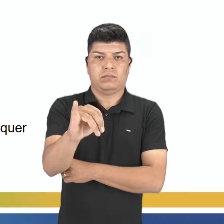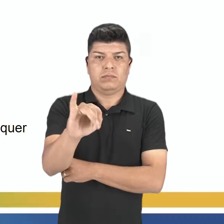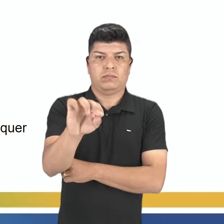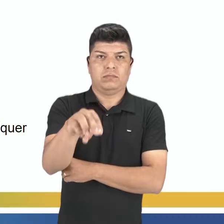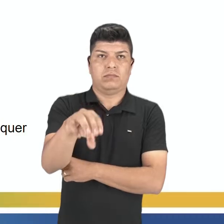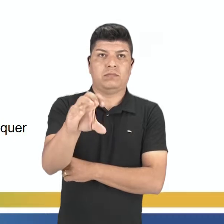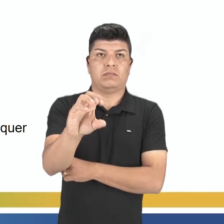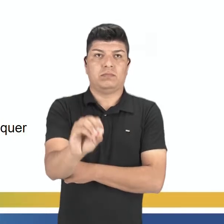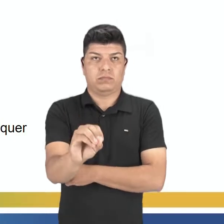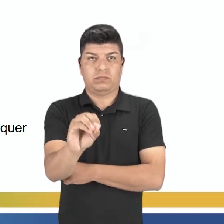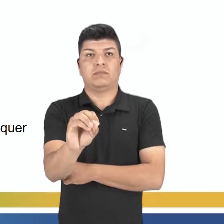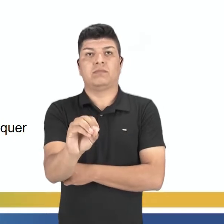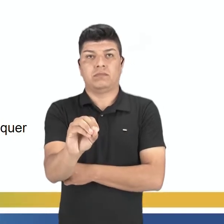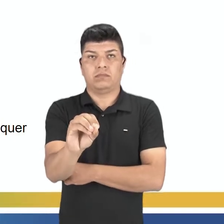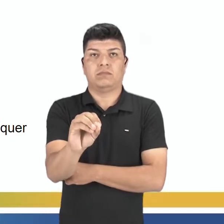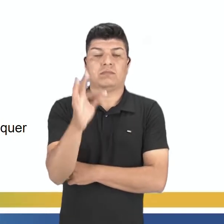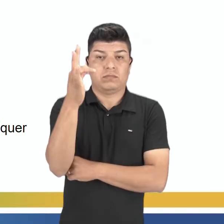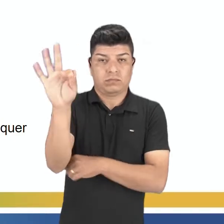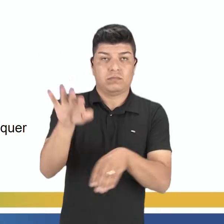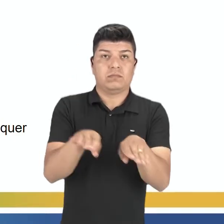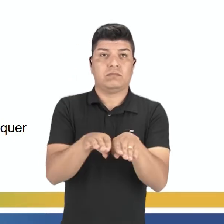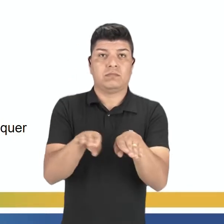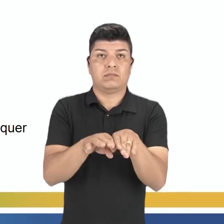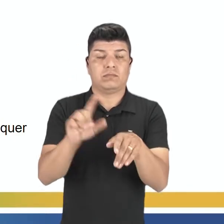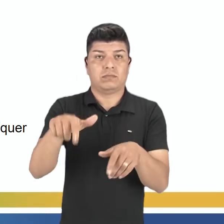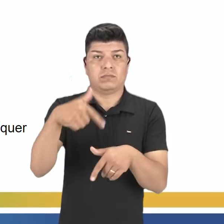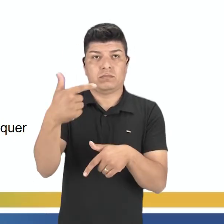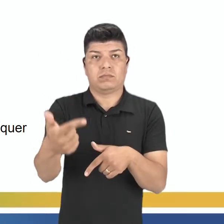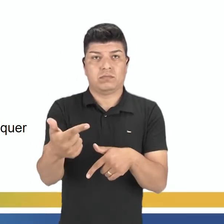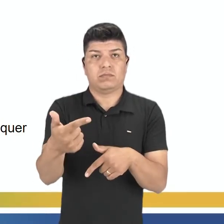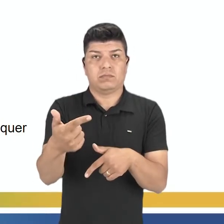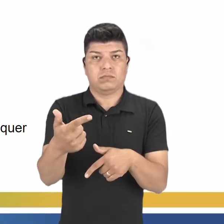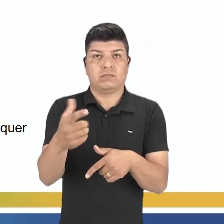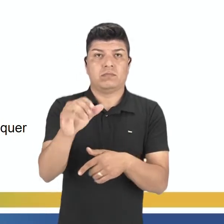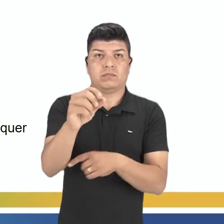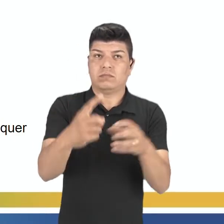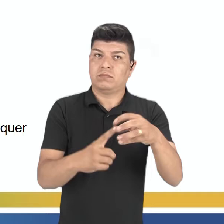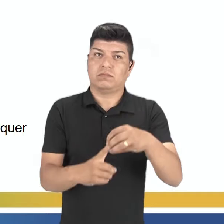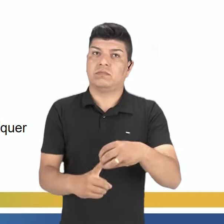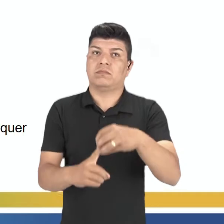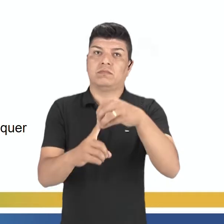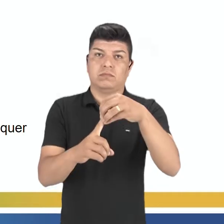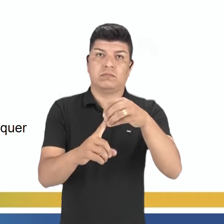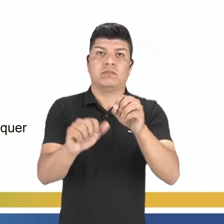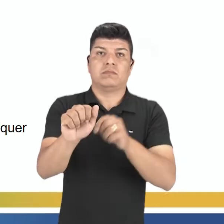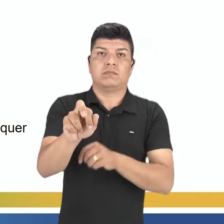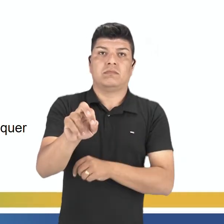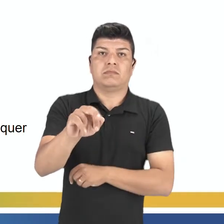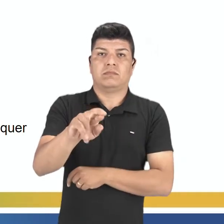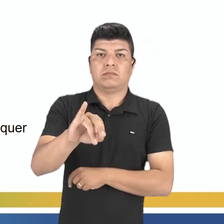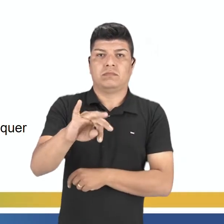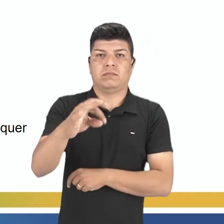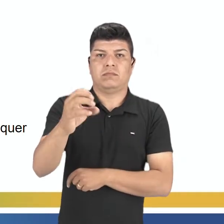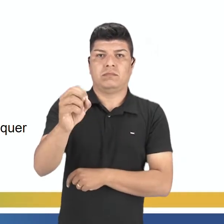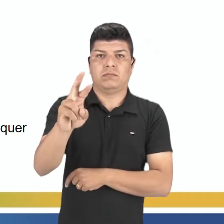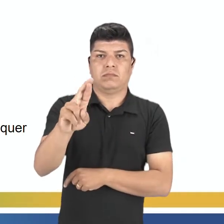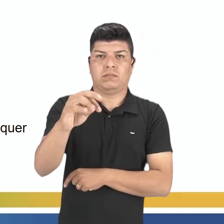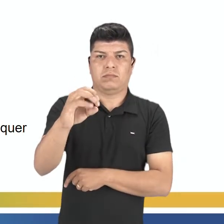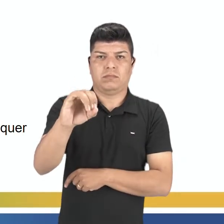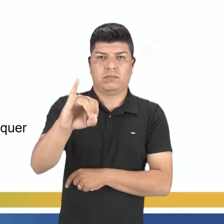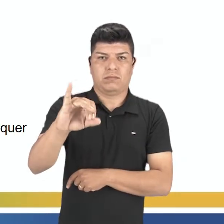história francesa. No outro ponto, totalmente vinculado aos interesses aristocráticos e sem permitir qualquer